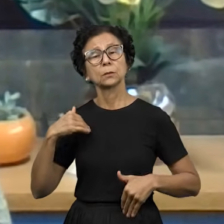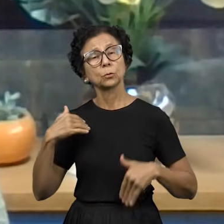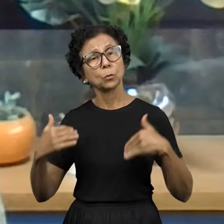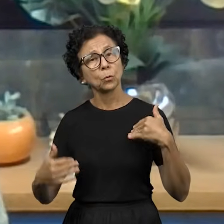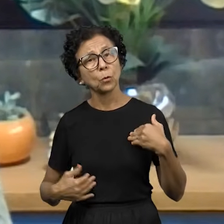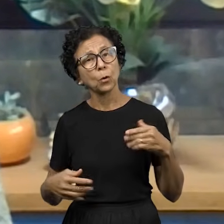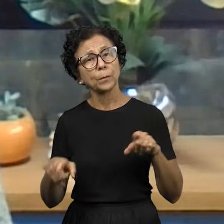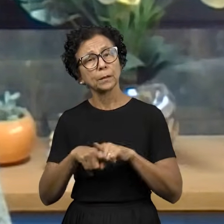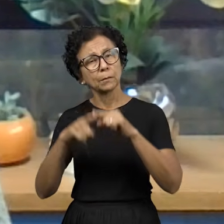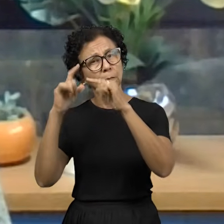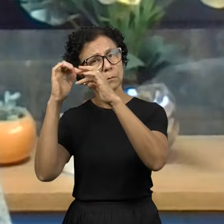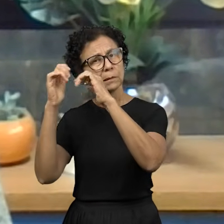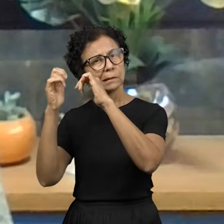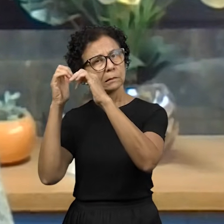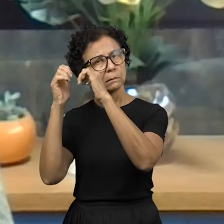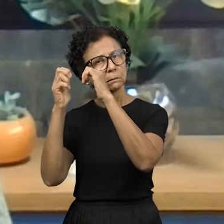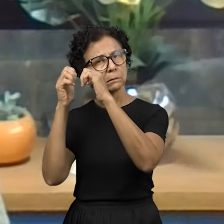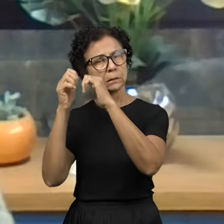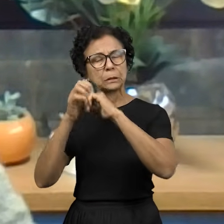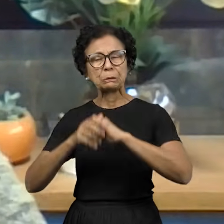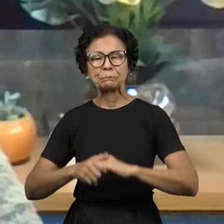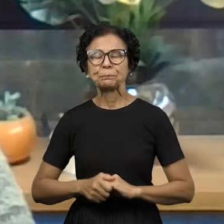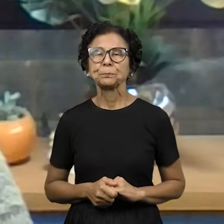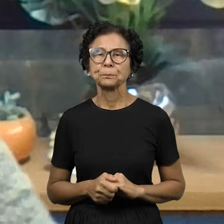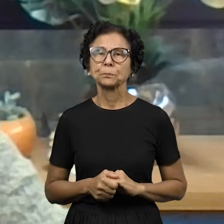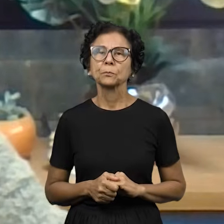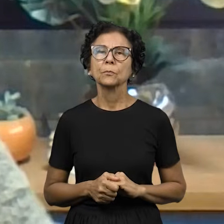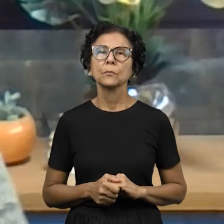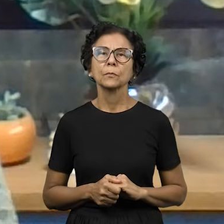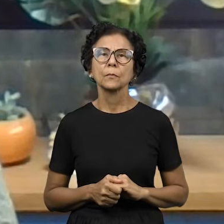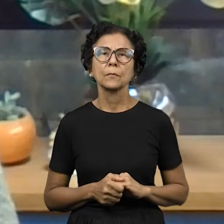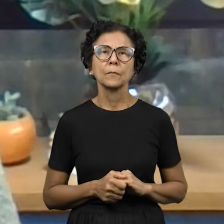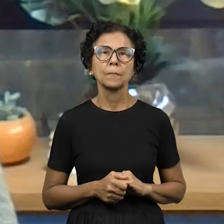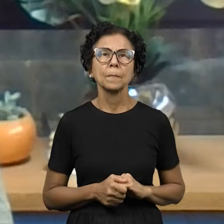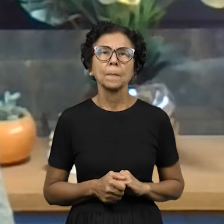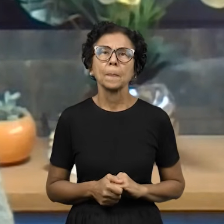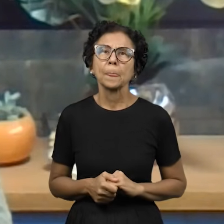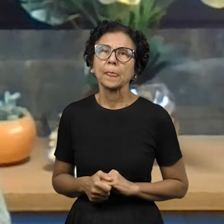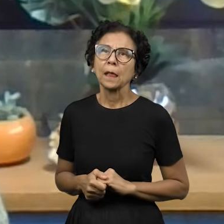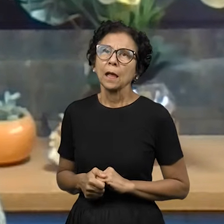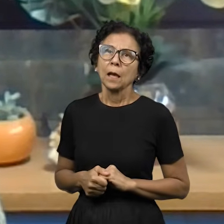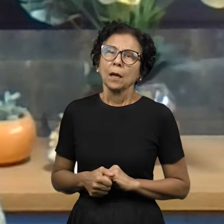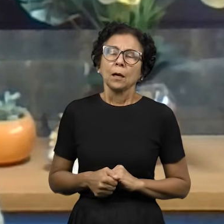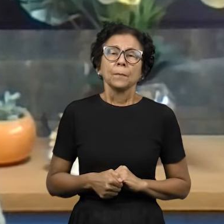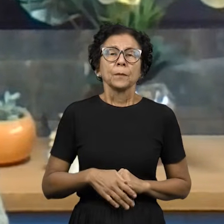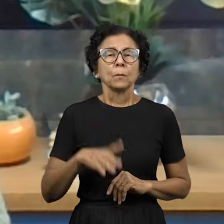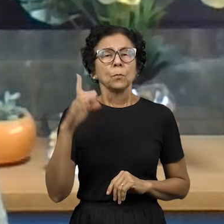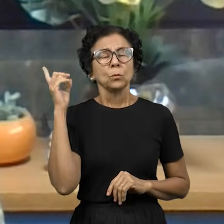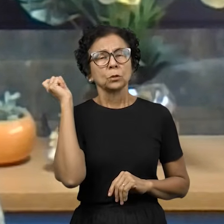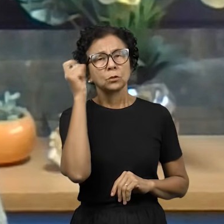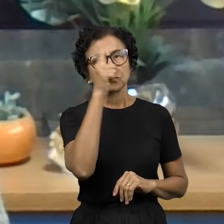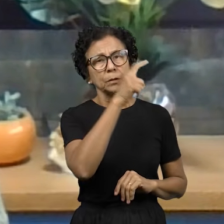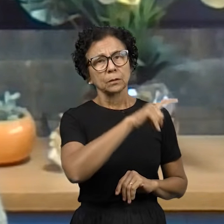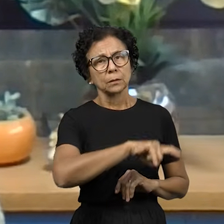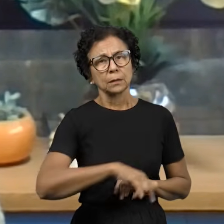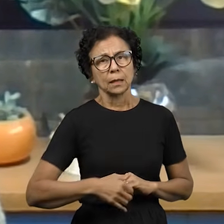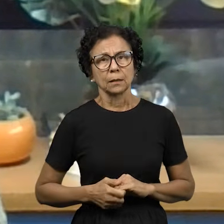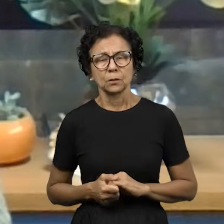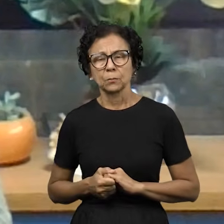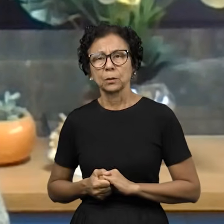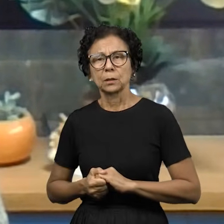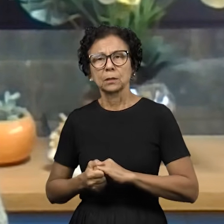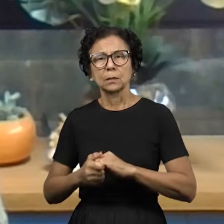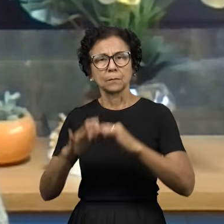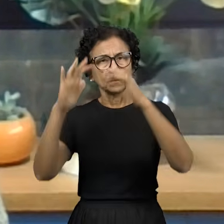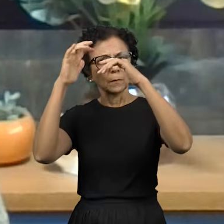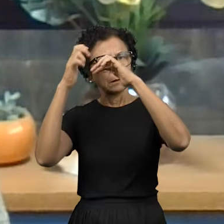com deficiência cognitiva. Então, ou com uma grande dificuldade de mobilidade, como é o caso, por exemplo, da paralisia cerebral